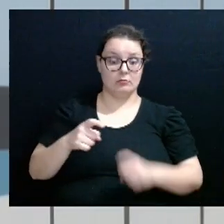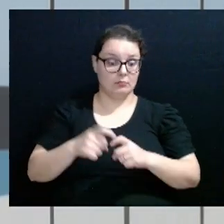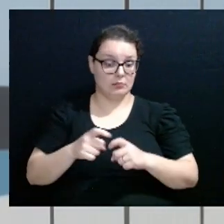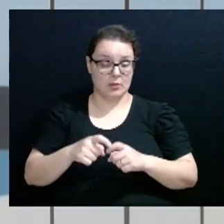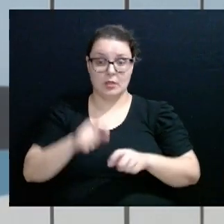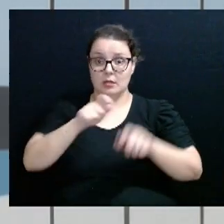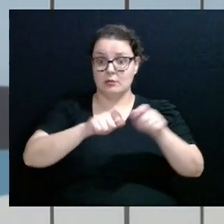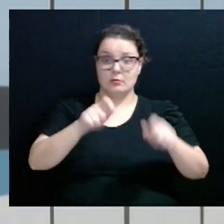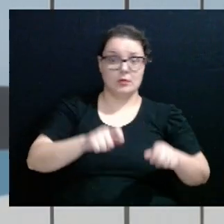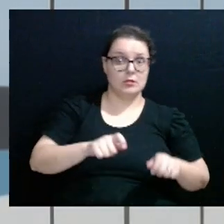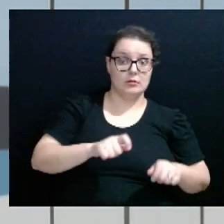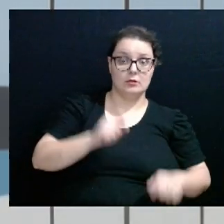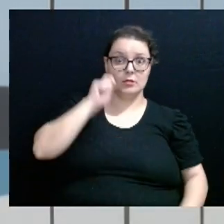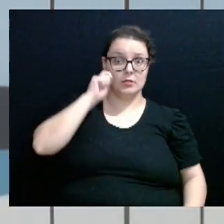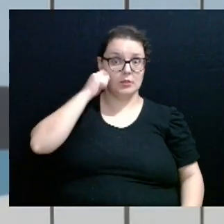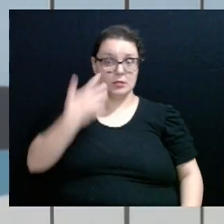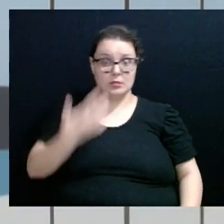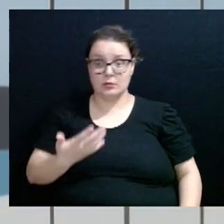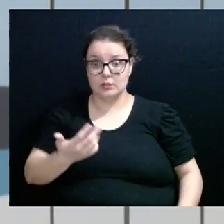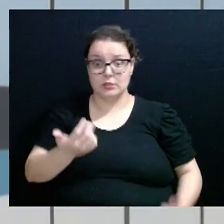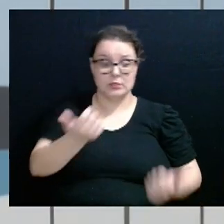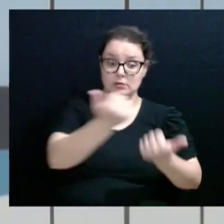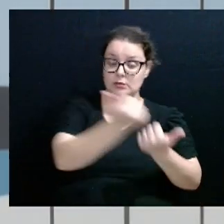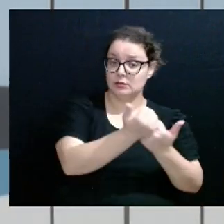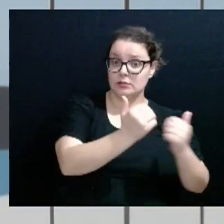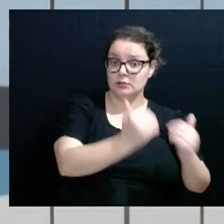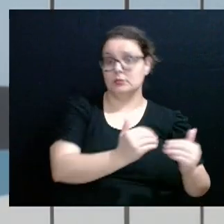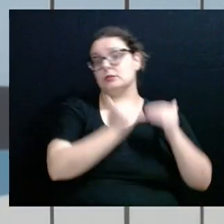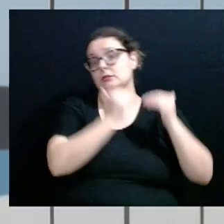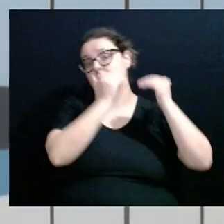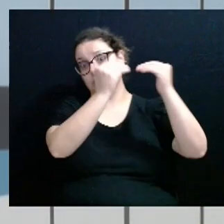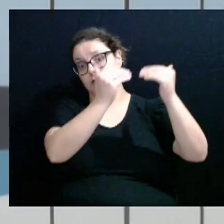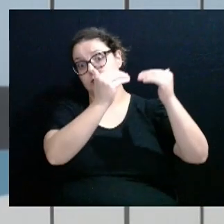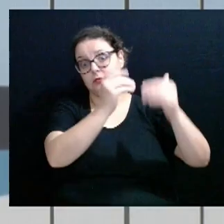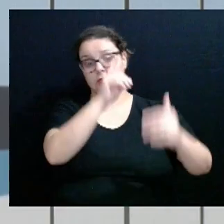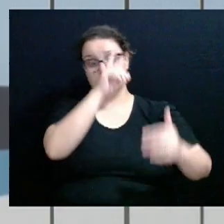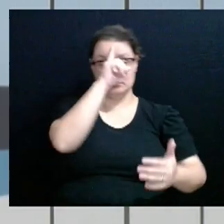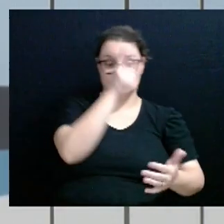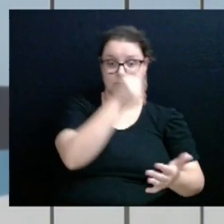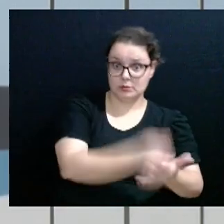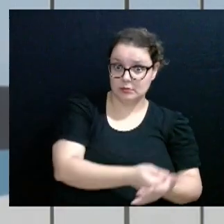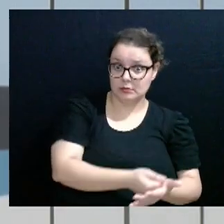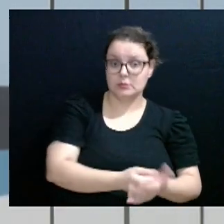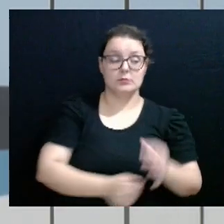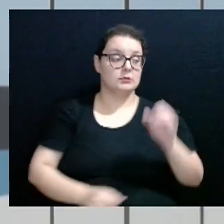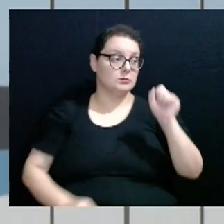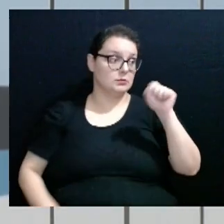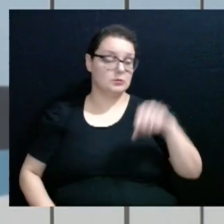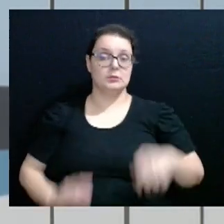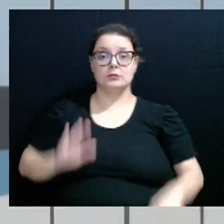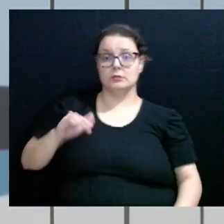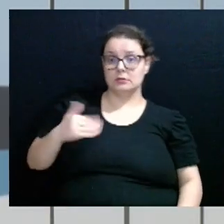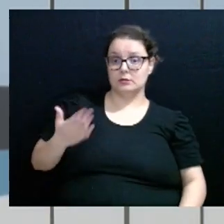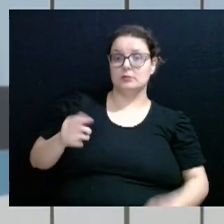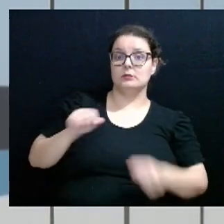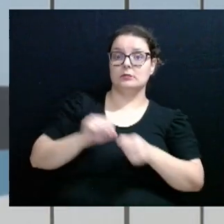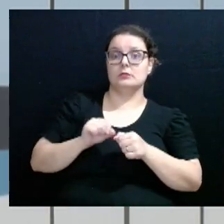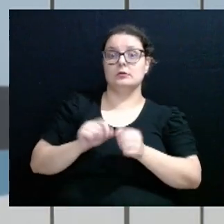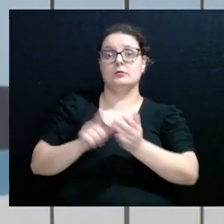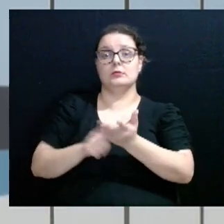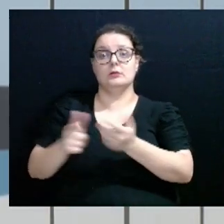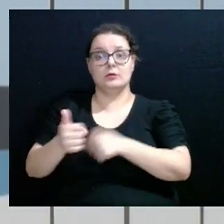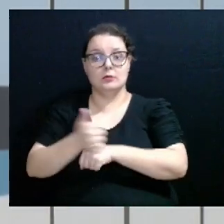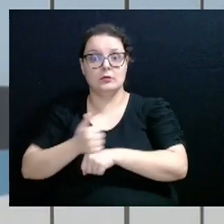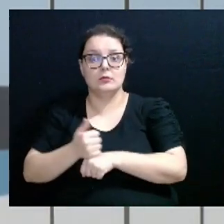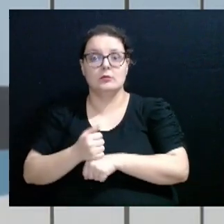estejam em cargos de decisão. Sim. Então, quando a gente faz esse jornalismo que traz esses pontos